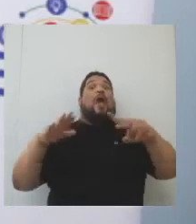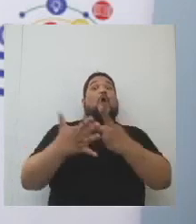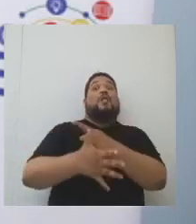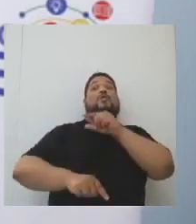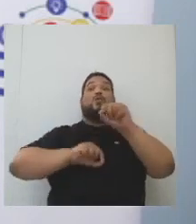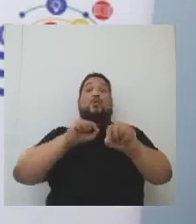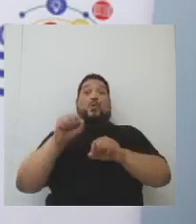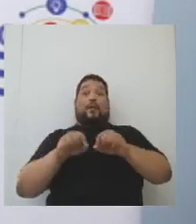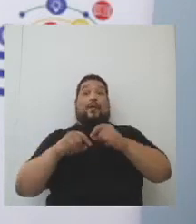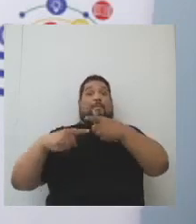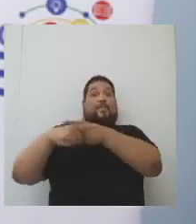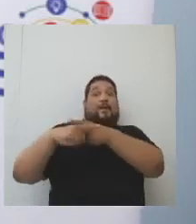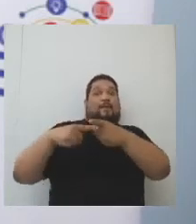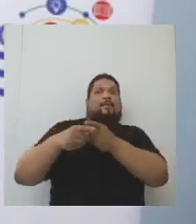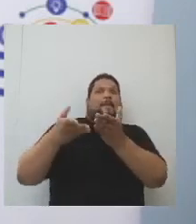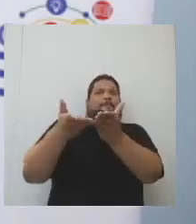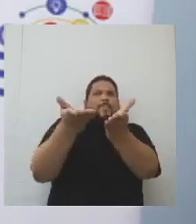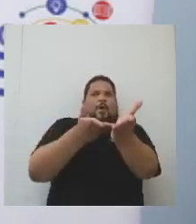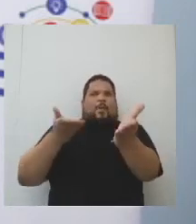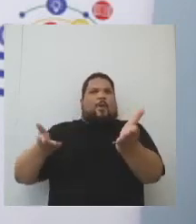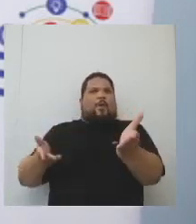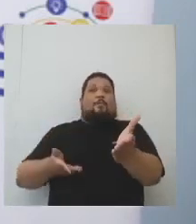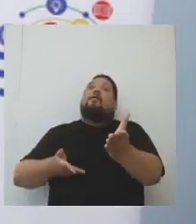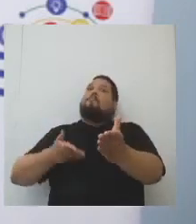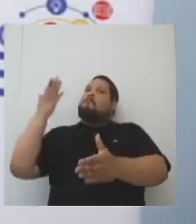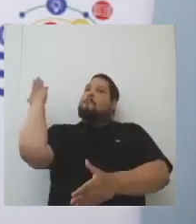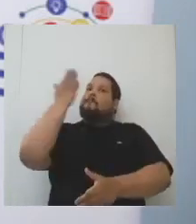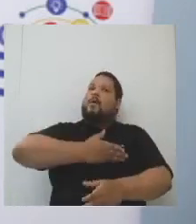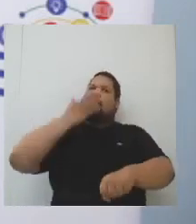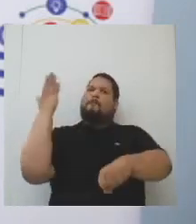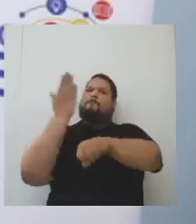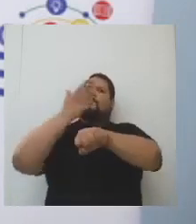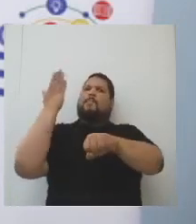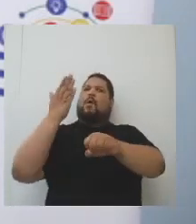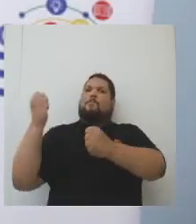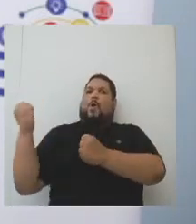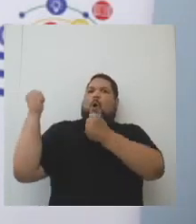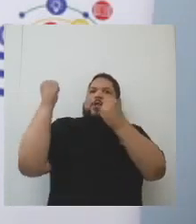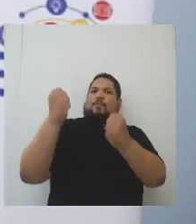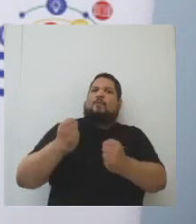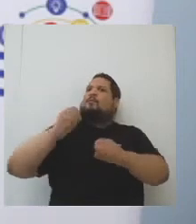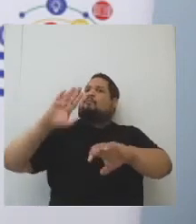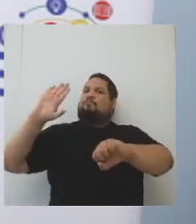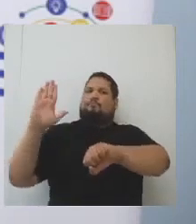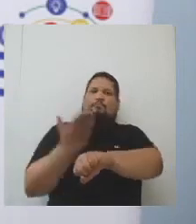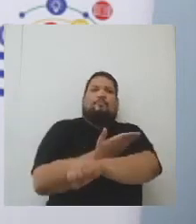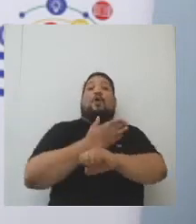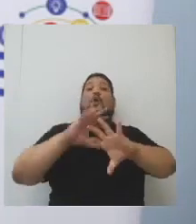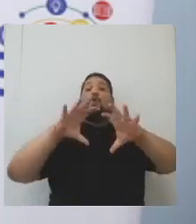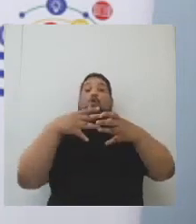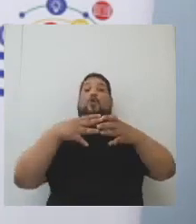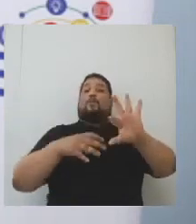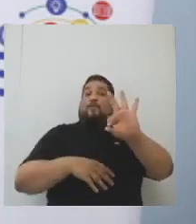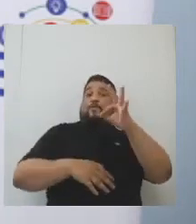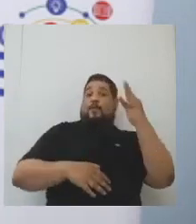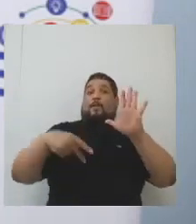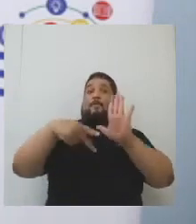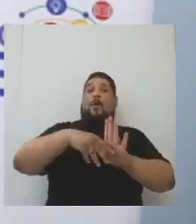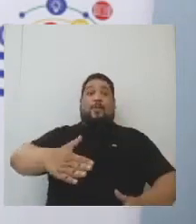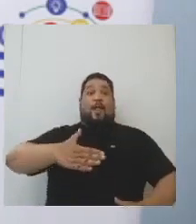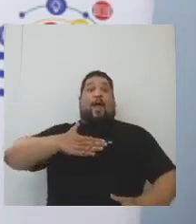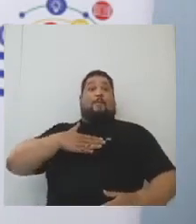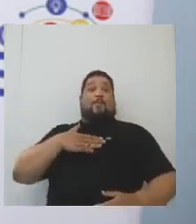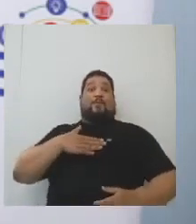Marinha Britânica mostra o quanto é poderosa. E derrota, então, a Marinha Francesa, de Napoleão